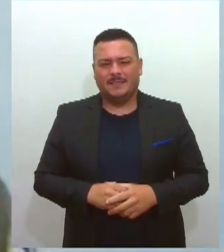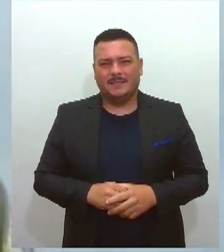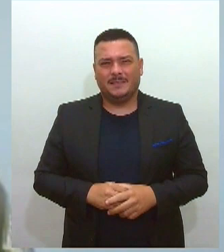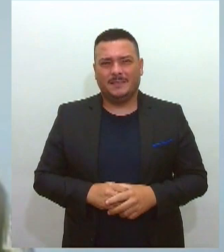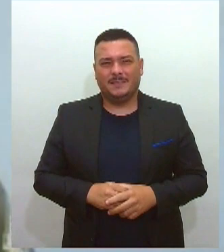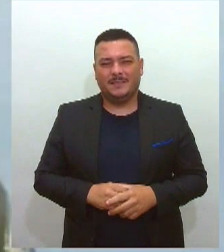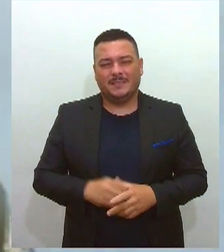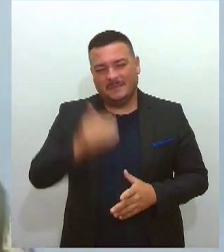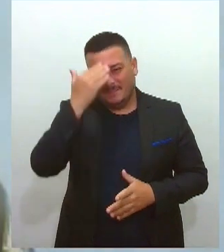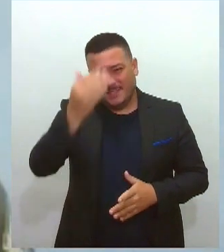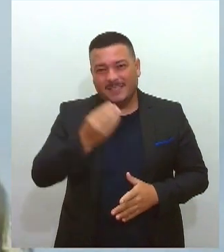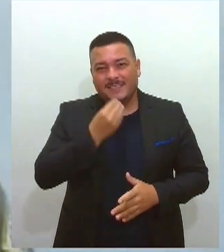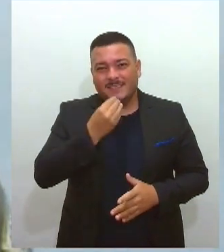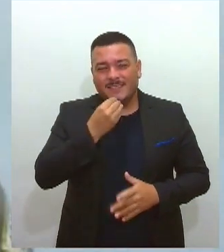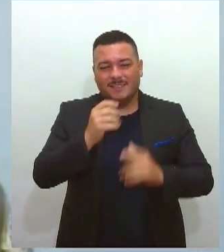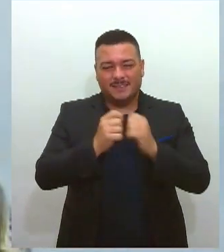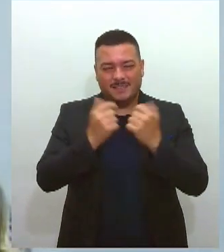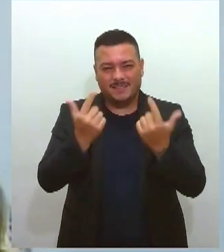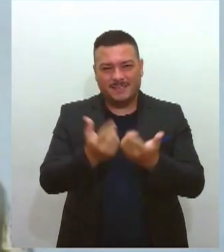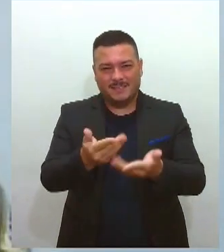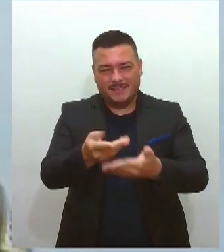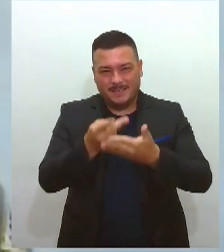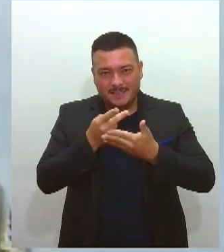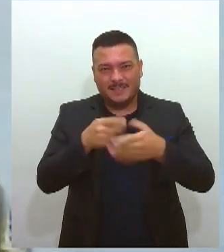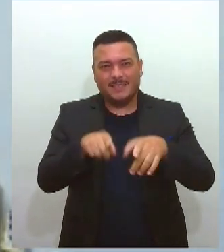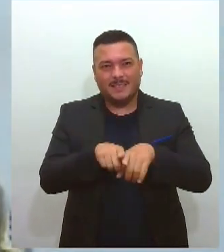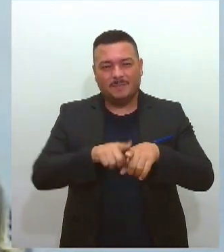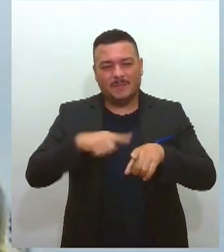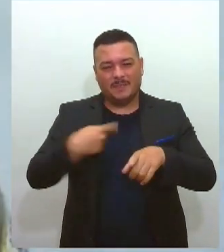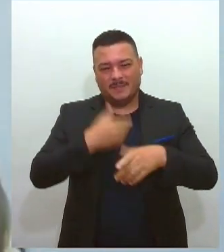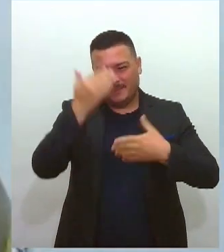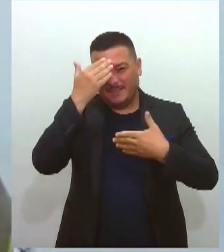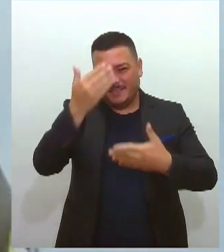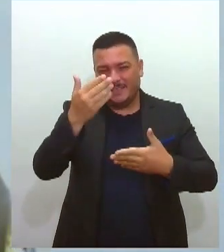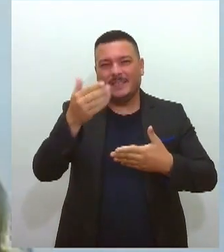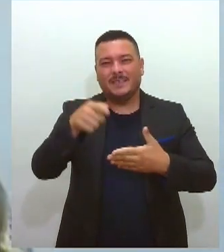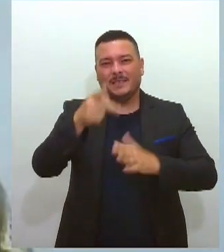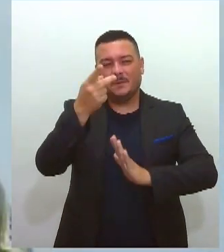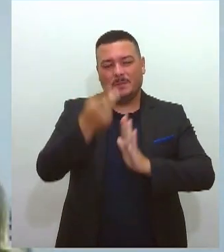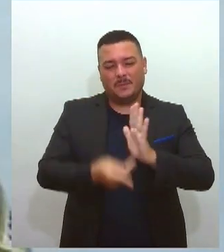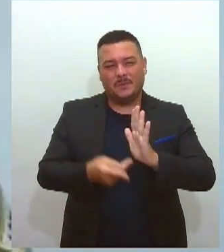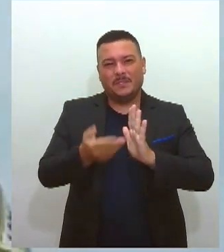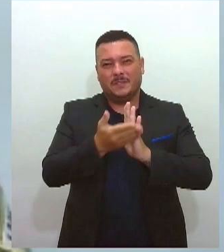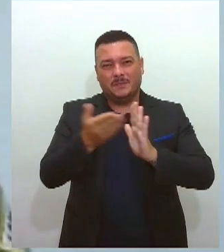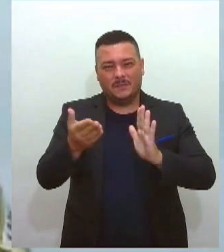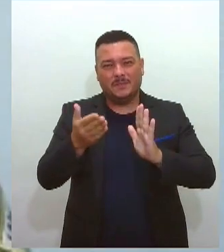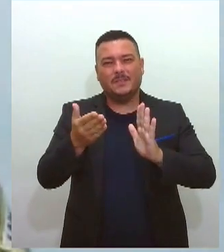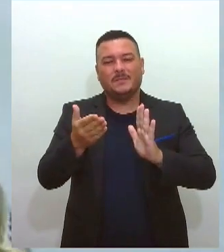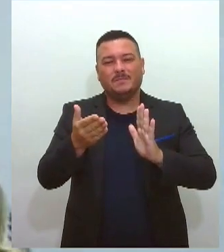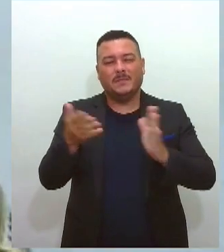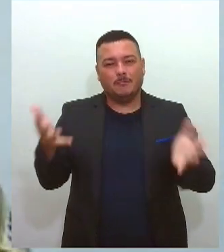da Alesi para a gente, e também a gente agradece aí por esse grande projeto aí que enalteceu os agentes de trânsito.